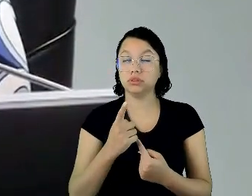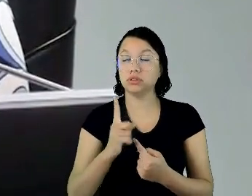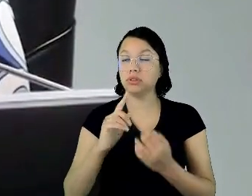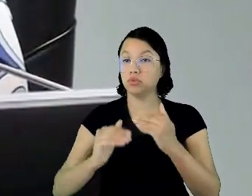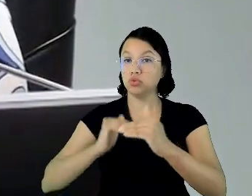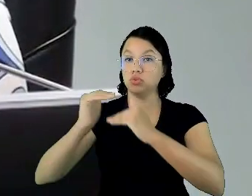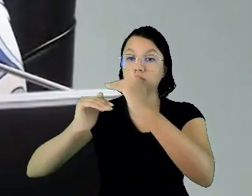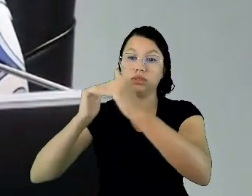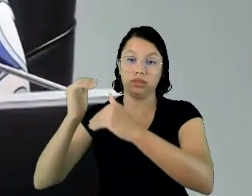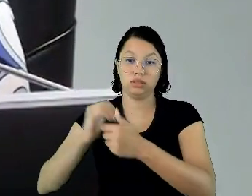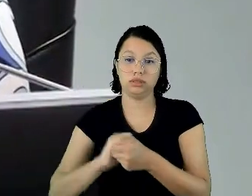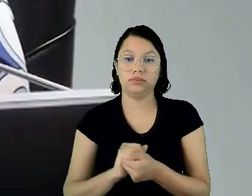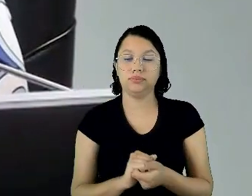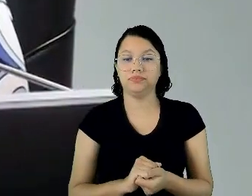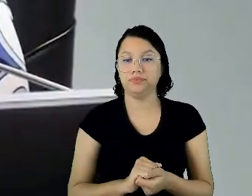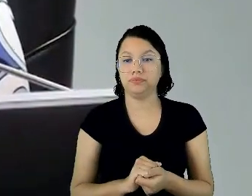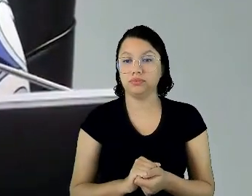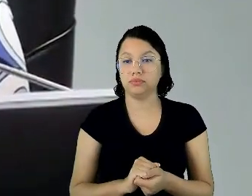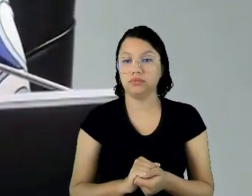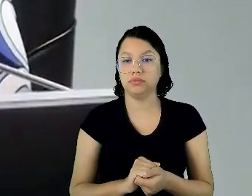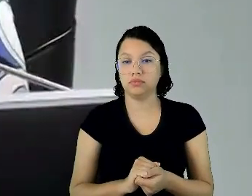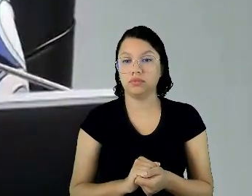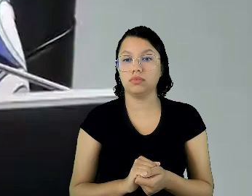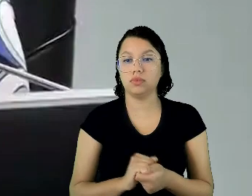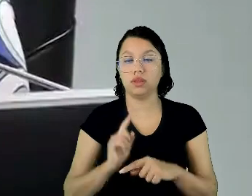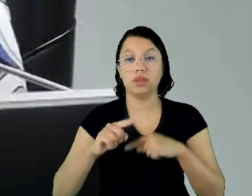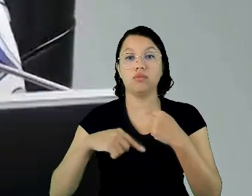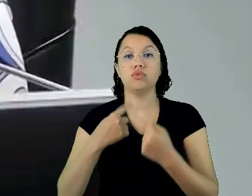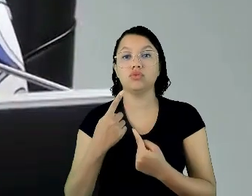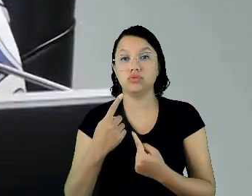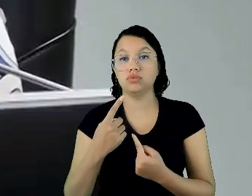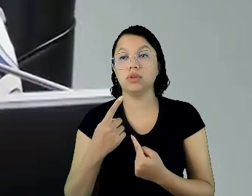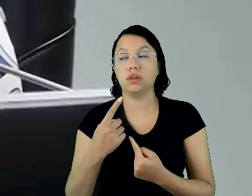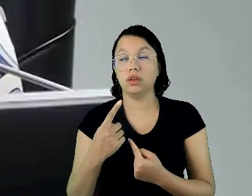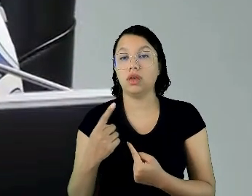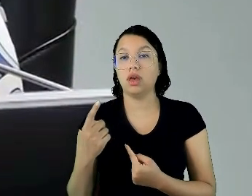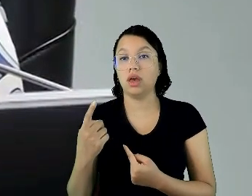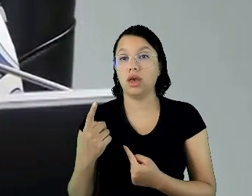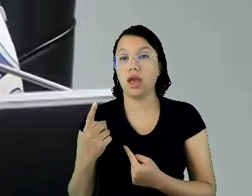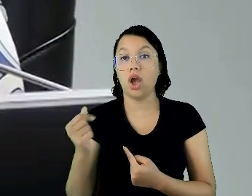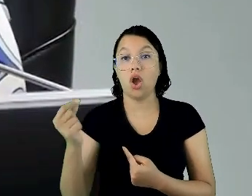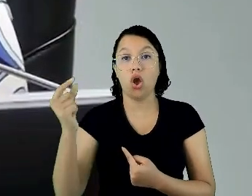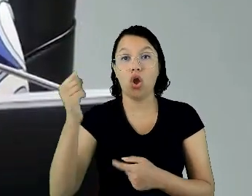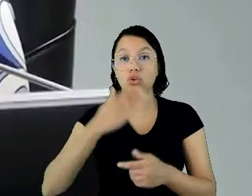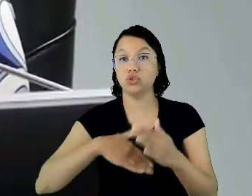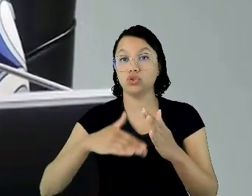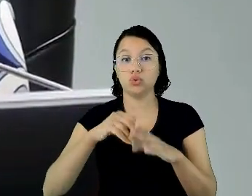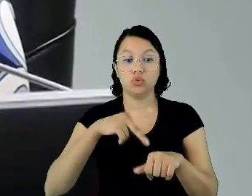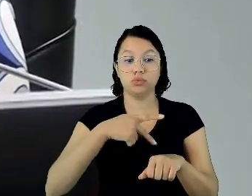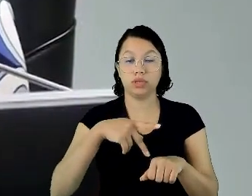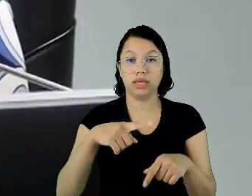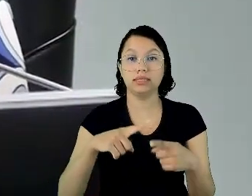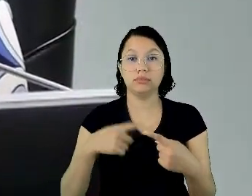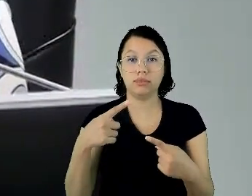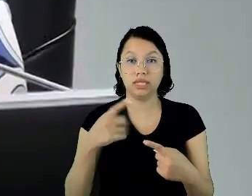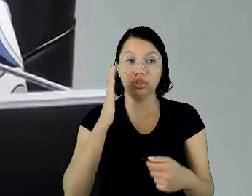revolucionar a economia e o escoamento de todo o país e vai impactar diretamente a jurisdição da terceira região. E